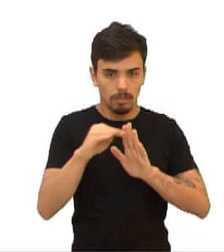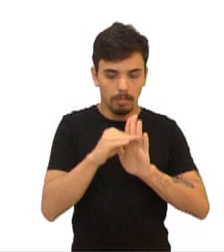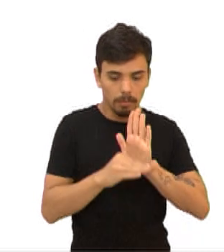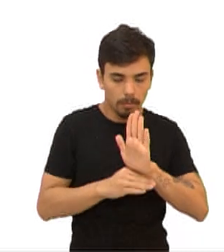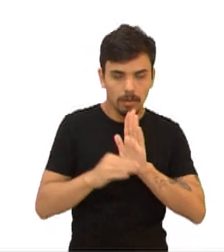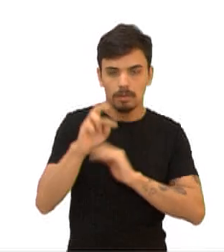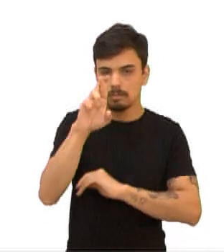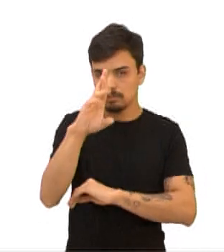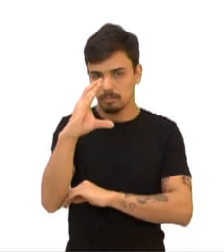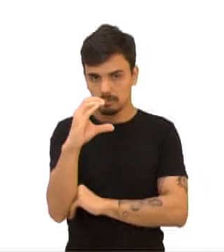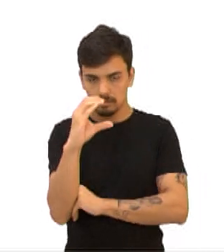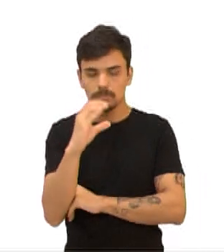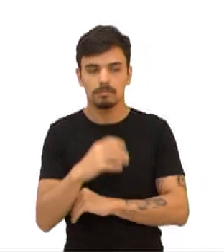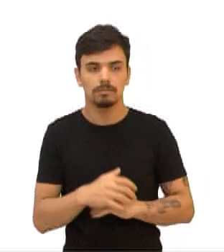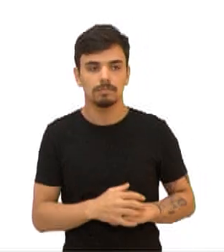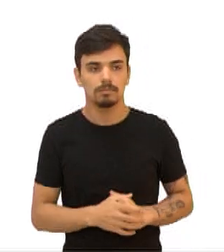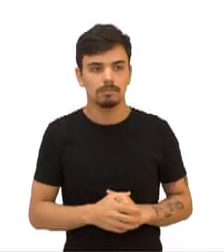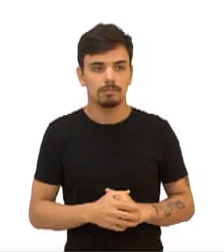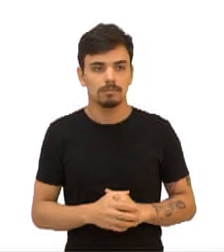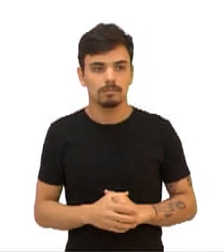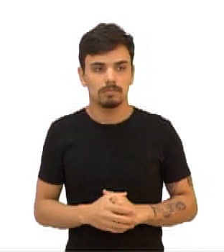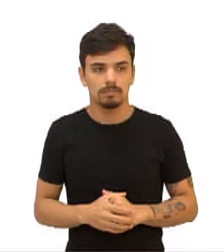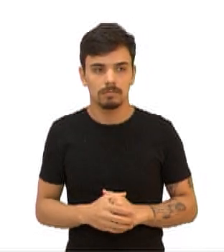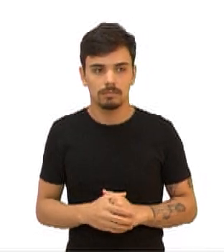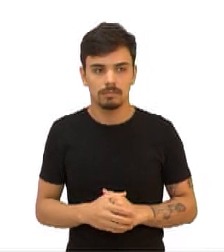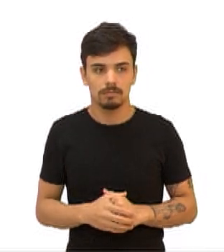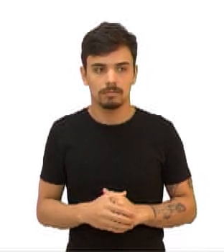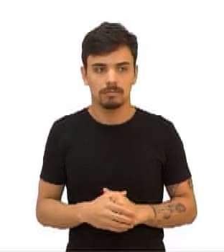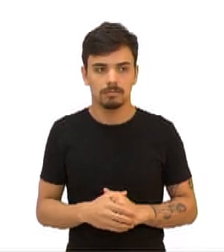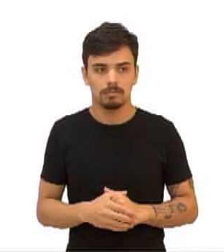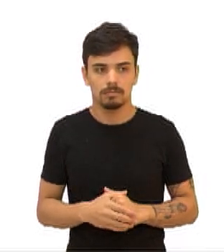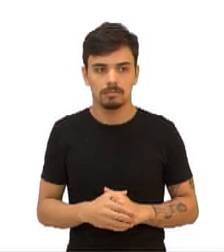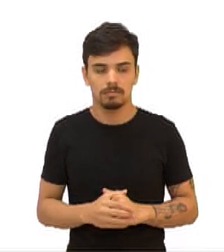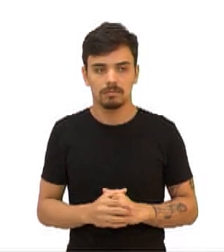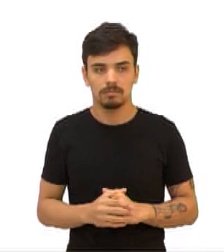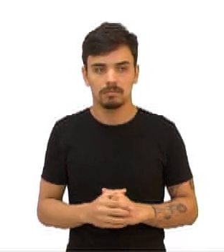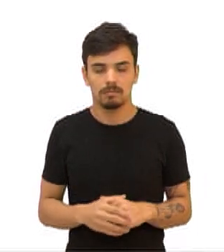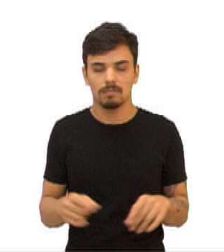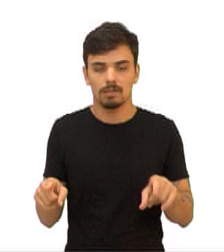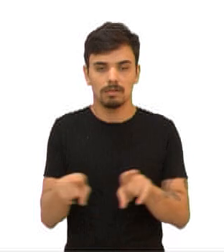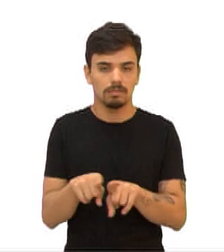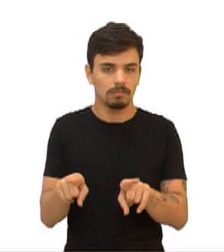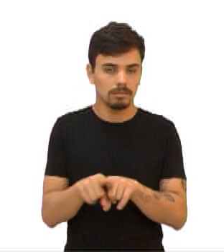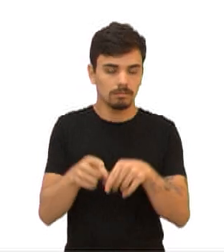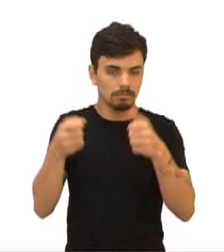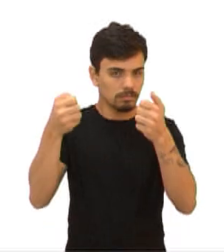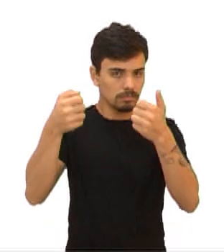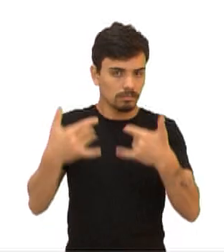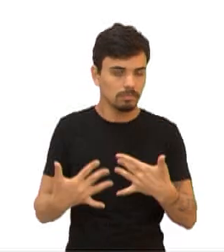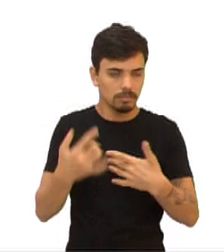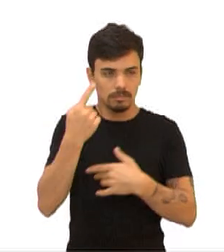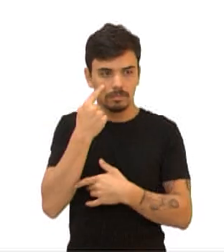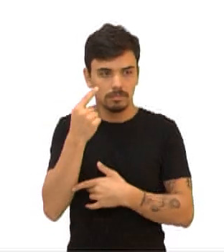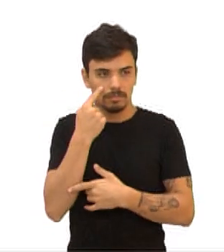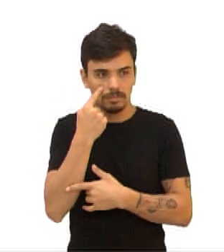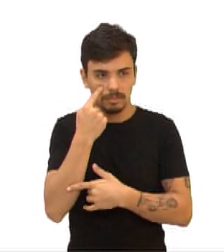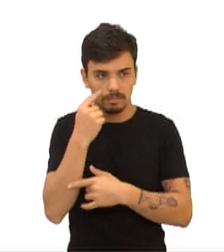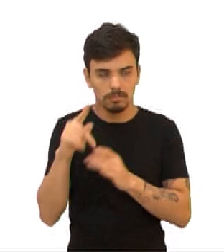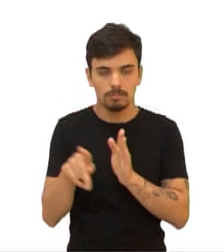Então, vamos falar do circuito RC em série, vamos falar também da associação série